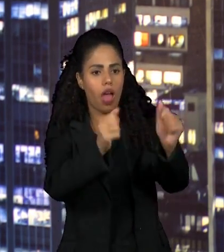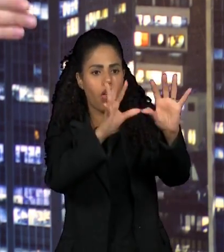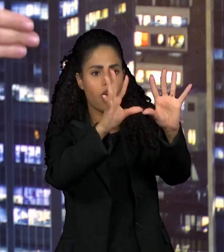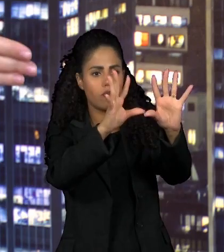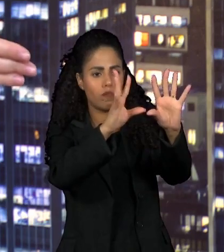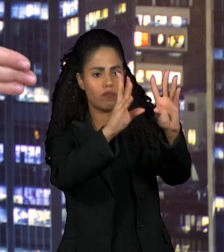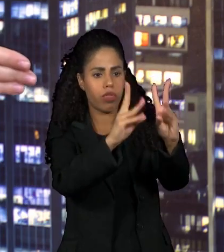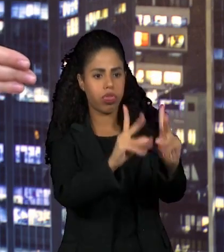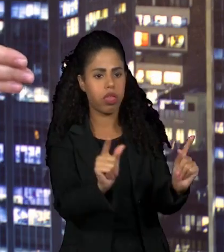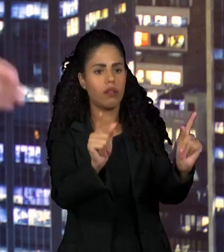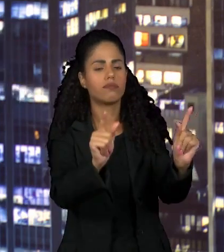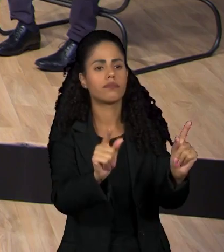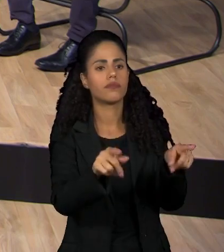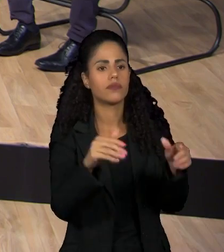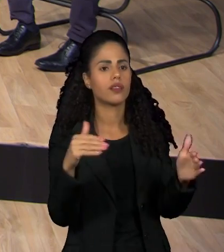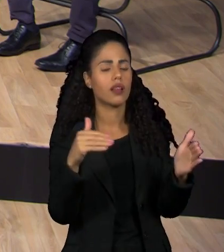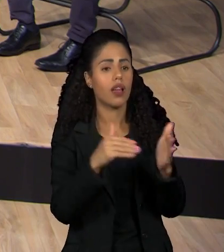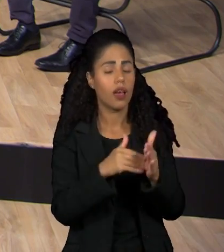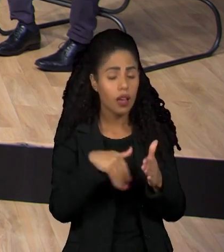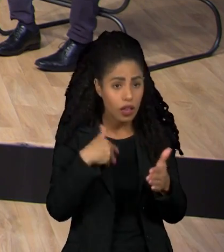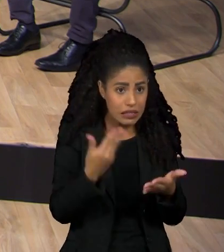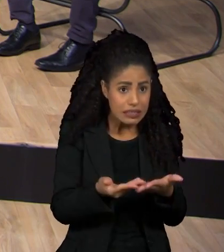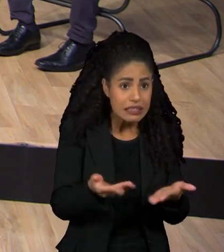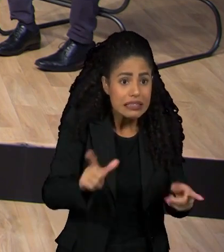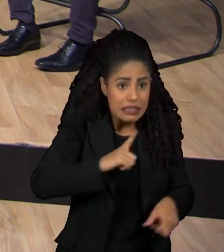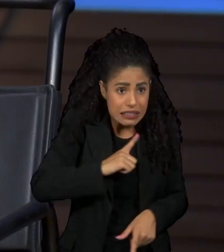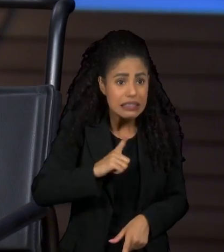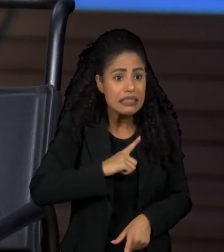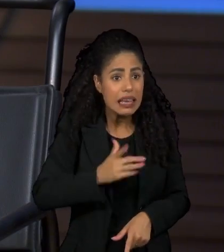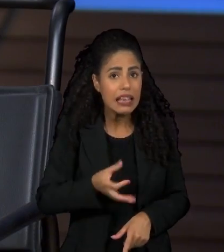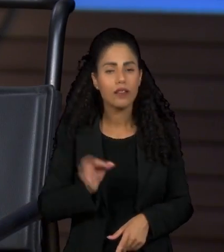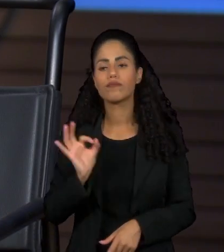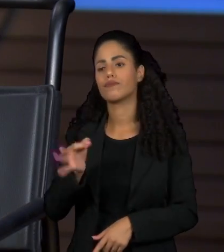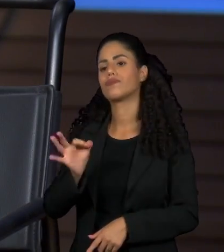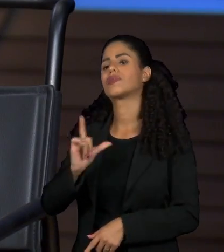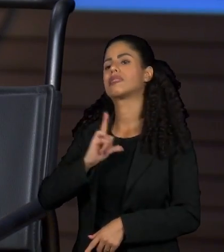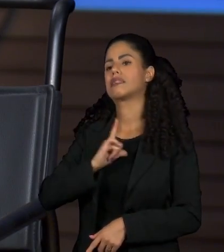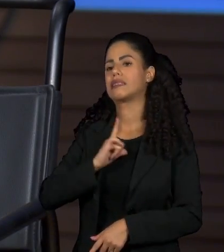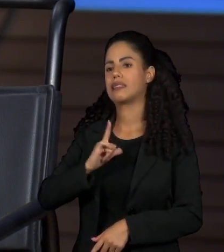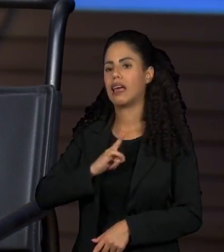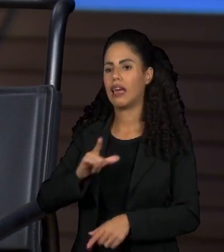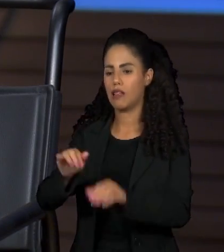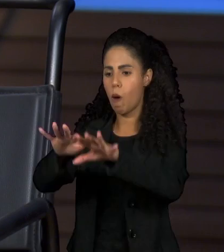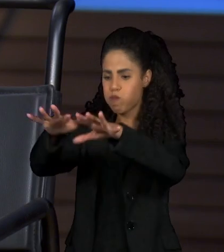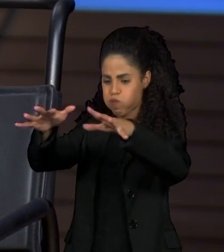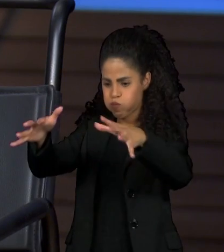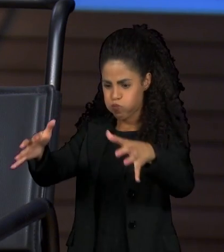acabou em 2014 e ainda existe. E ainda existe. A gente tem, às vezes, um número,